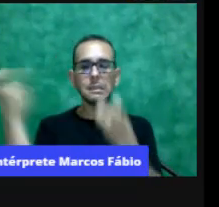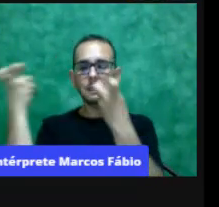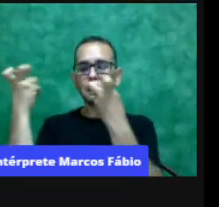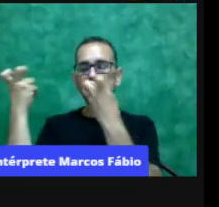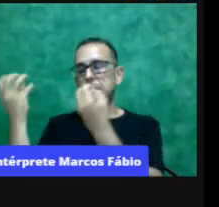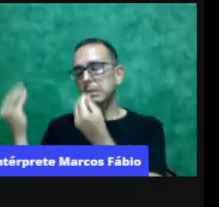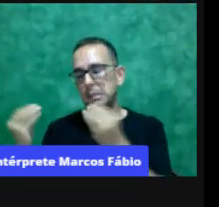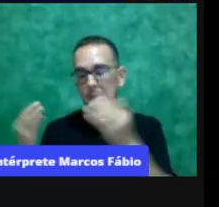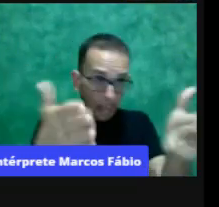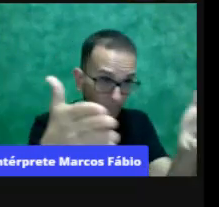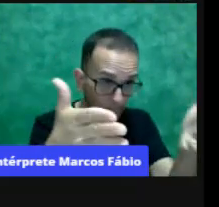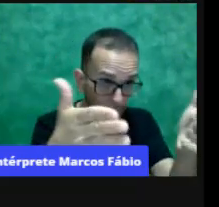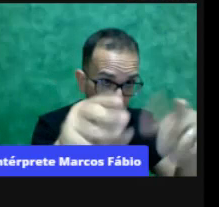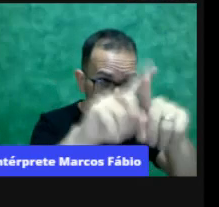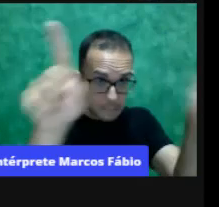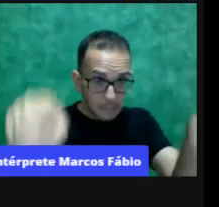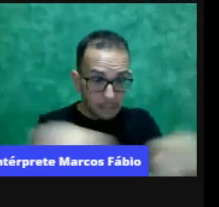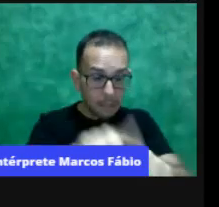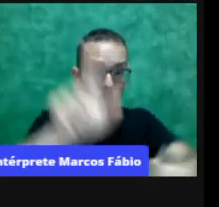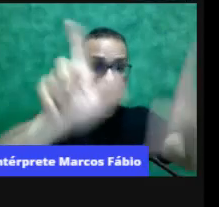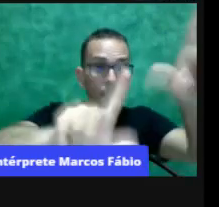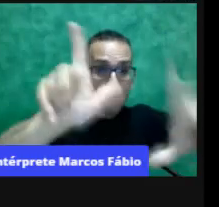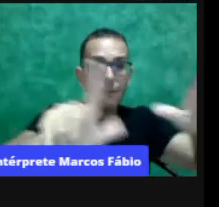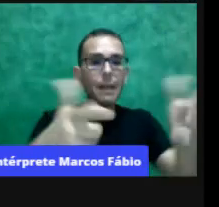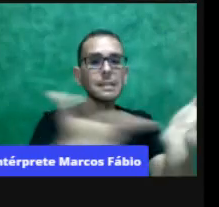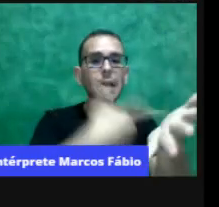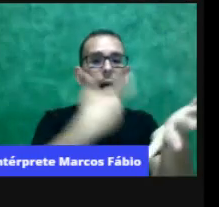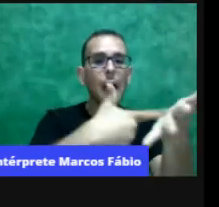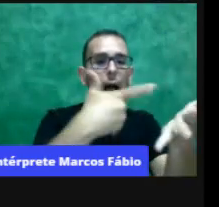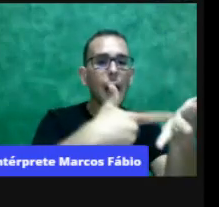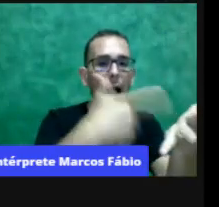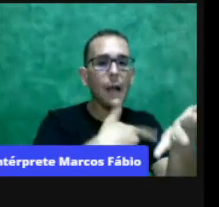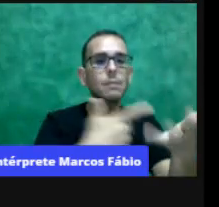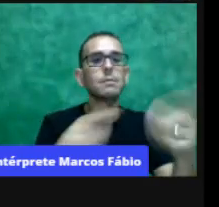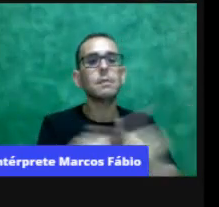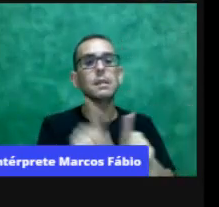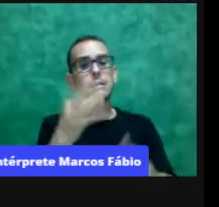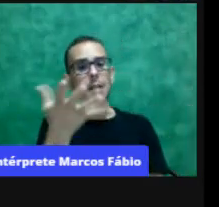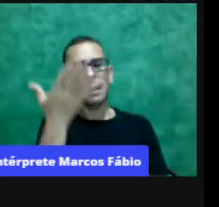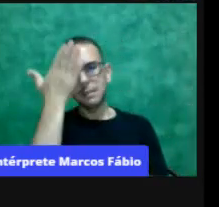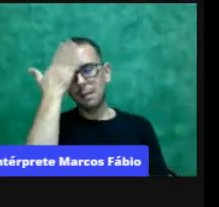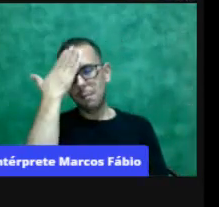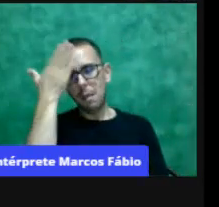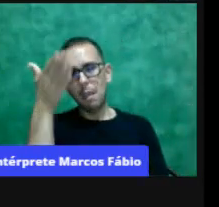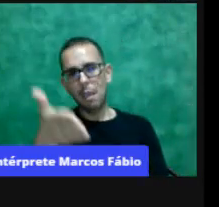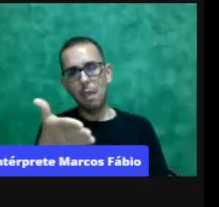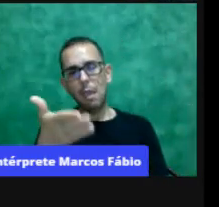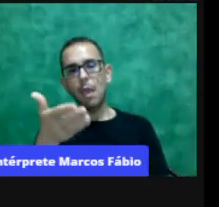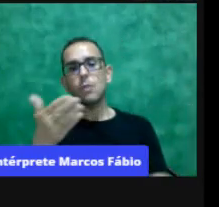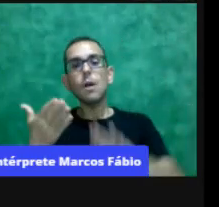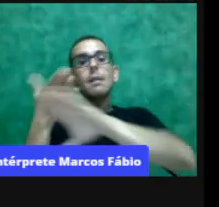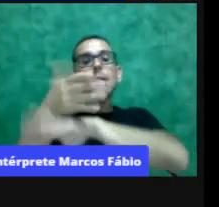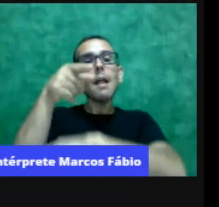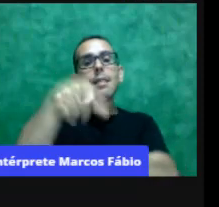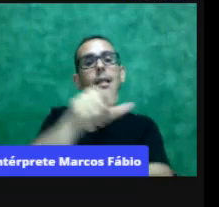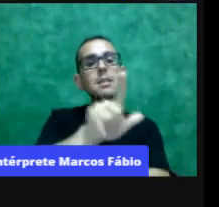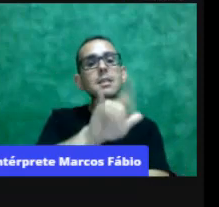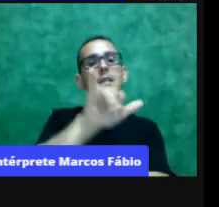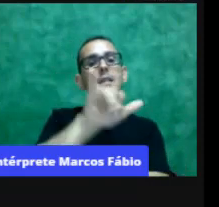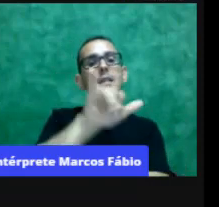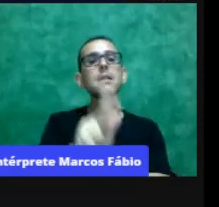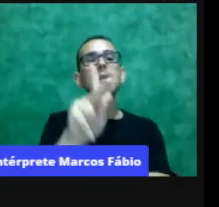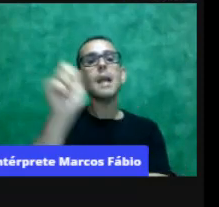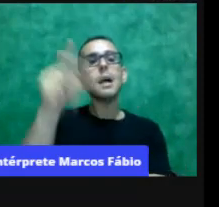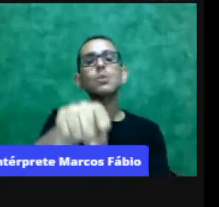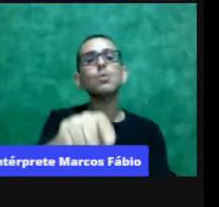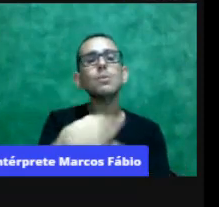da tela, né? Das TVs, dos tablets. E se vocês quiserem saber mais sobre isso, é só entrar nesse link lá, que elas têm